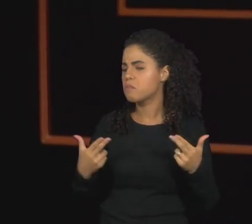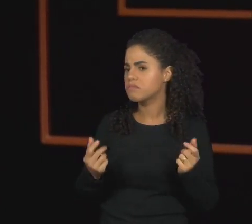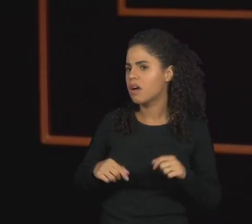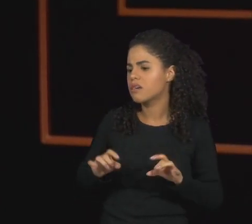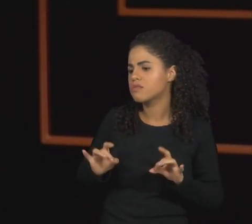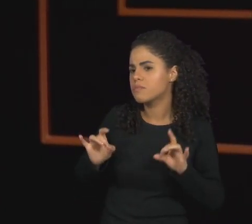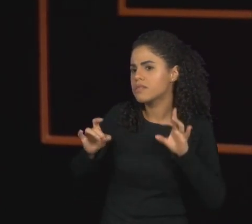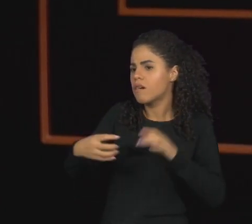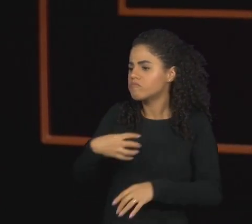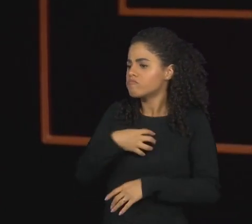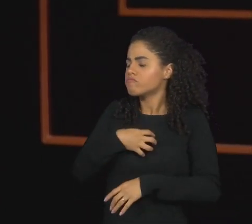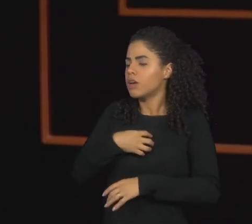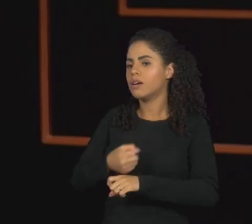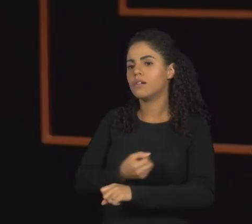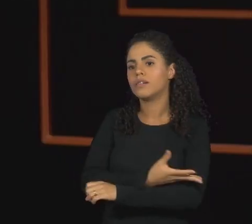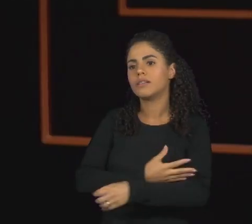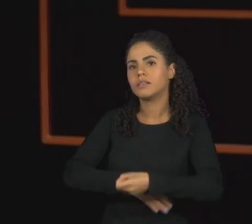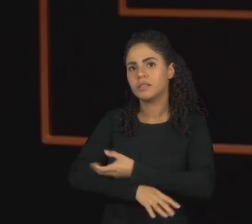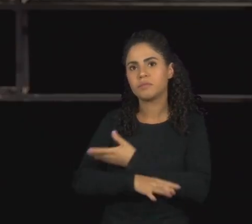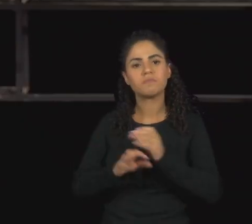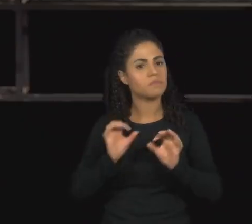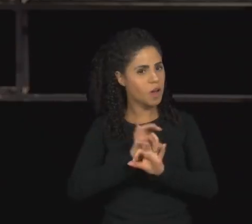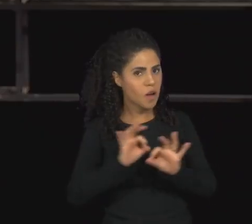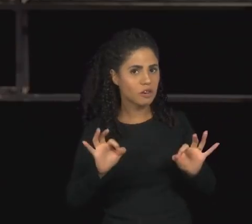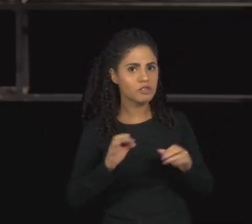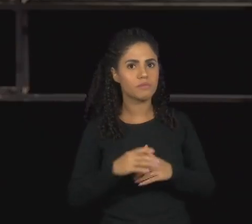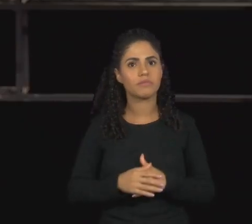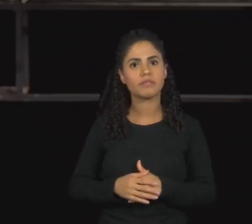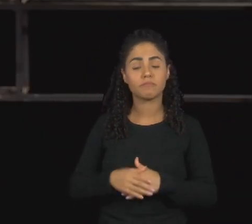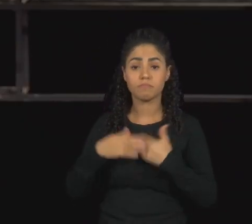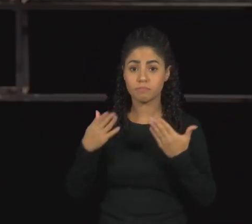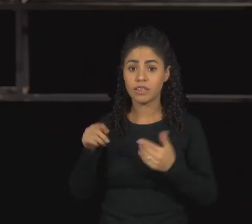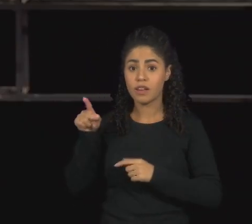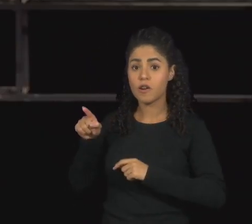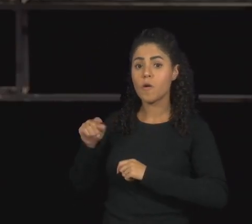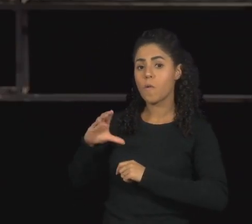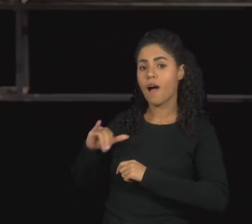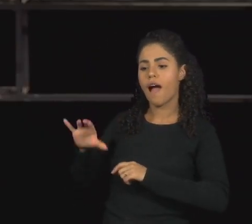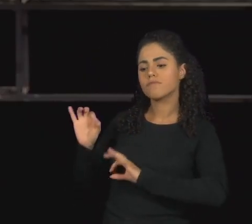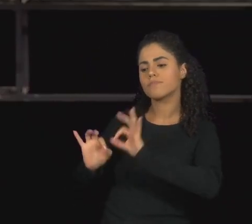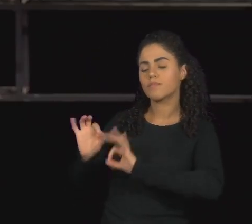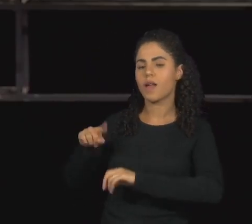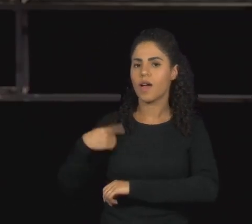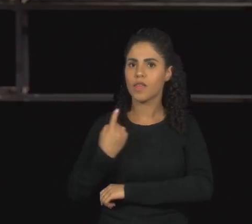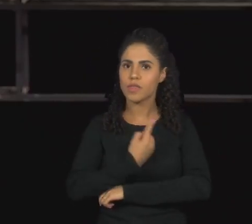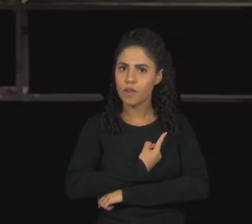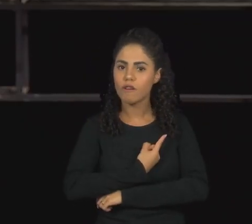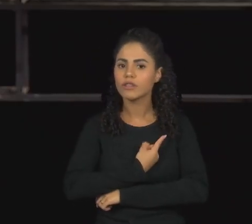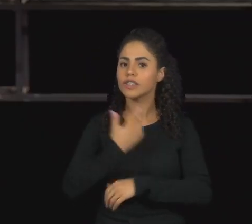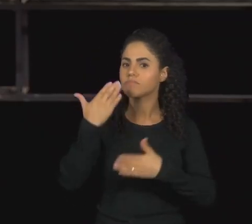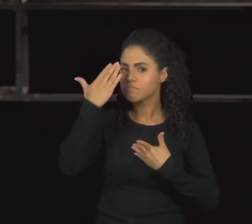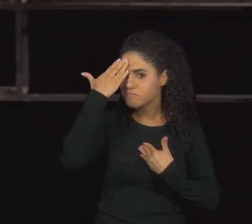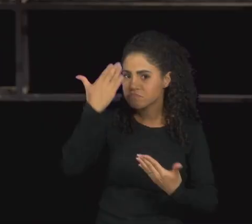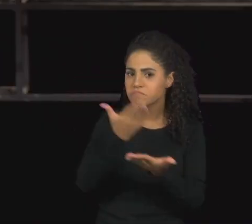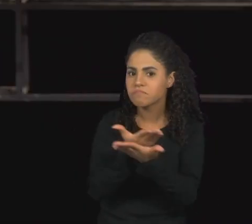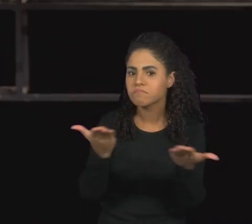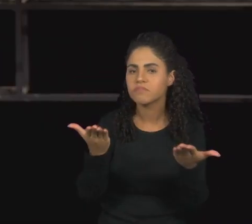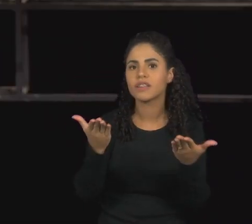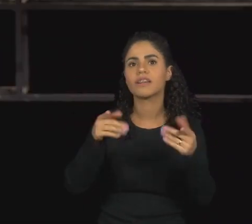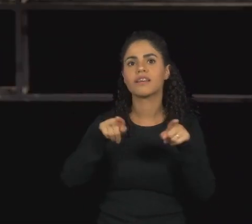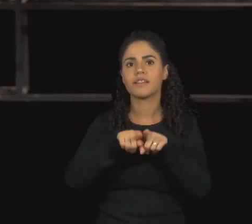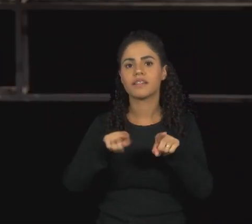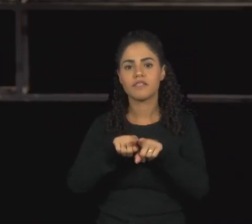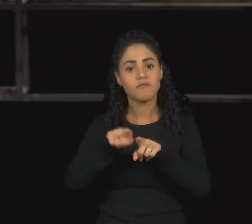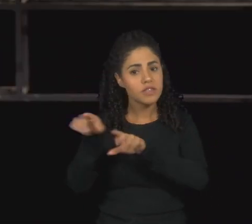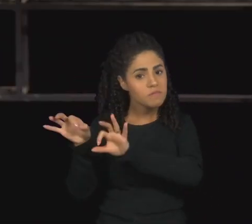tenha me tocado recentemente. Perfeito. Então, enquanto o Caio se prepara, a gente vai se despedindo e agradecendo